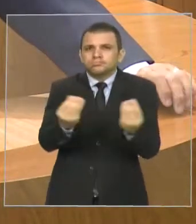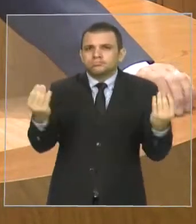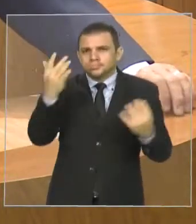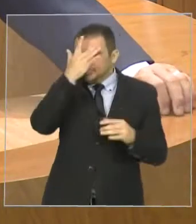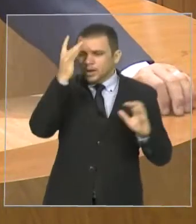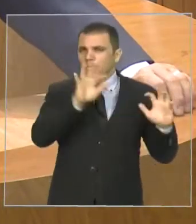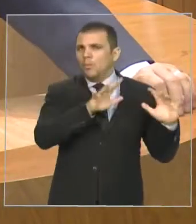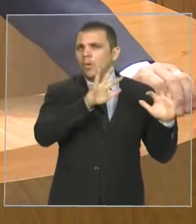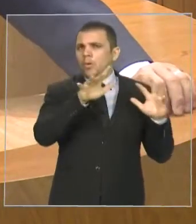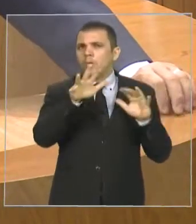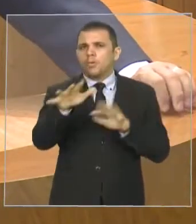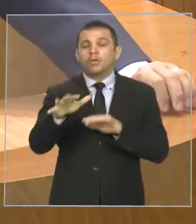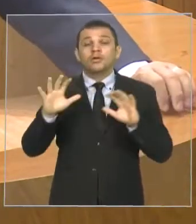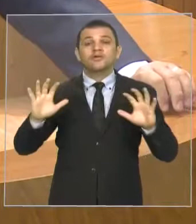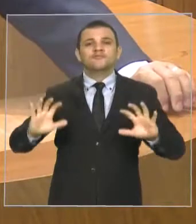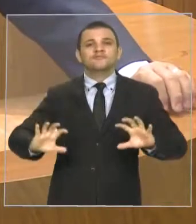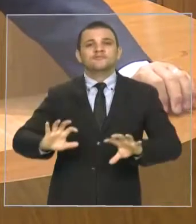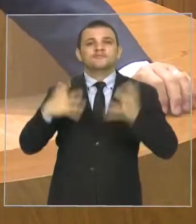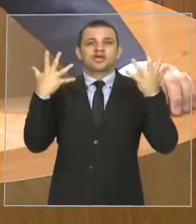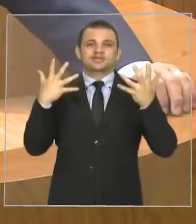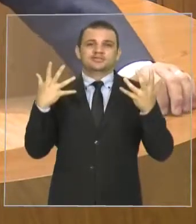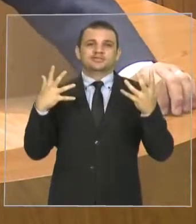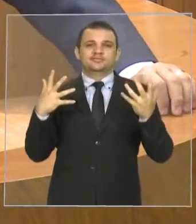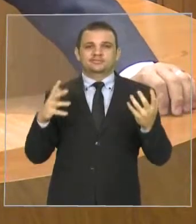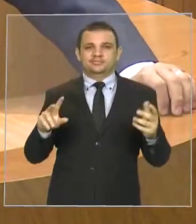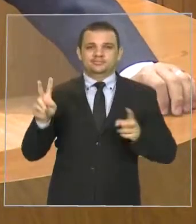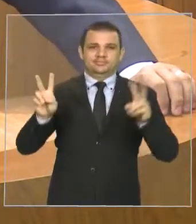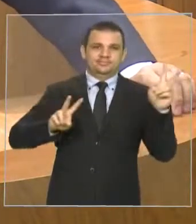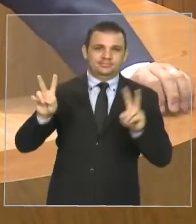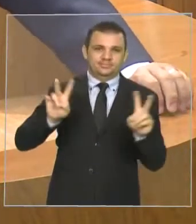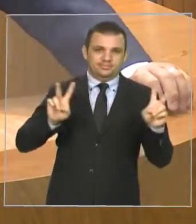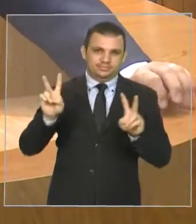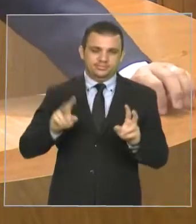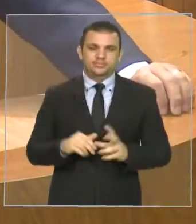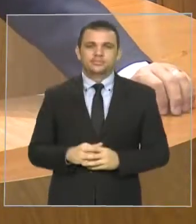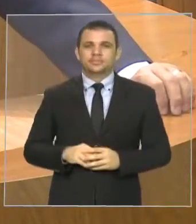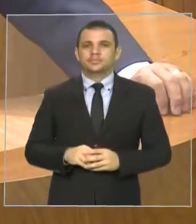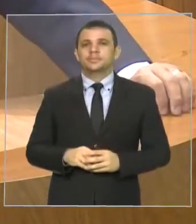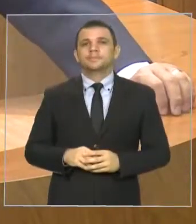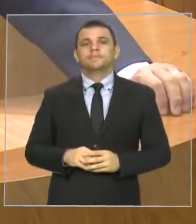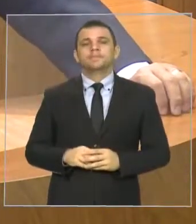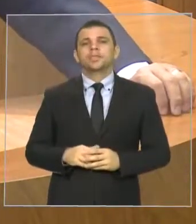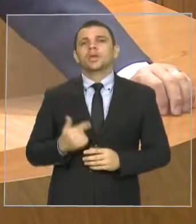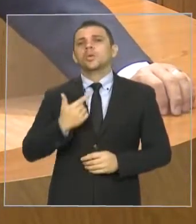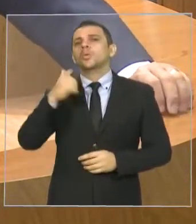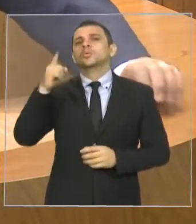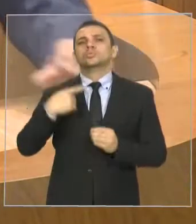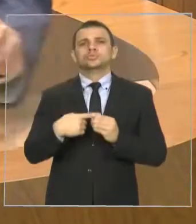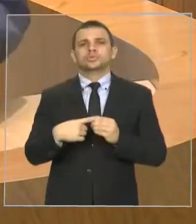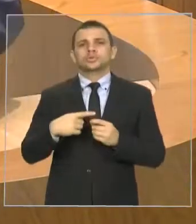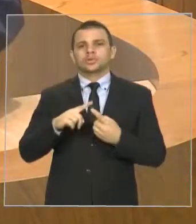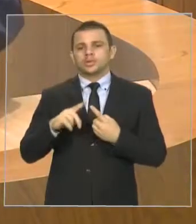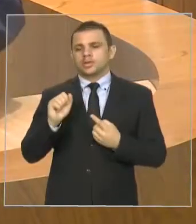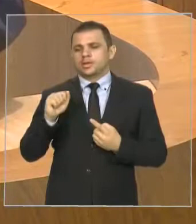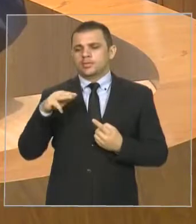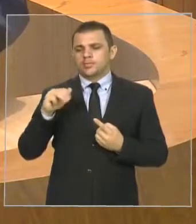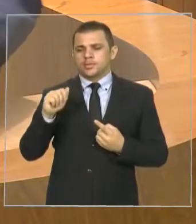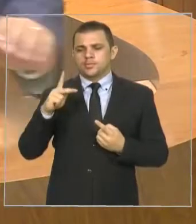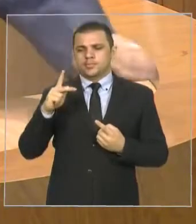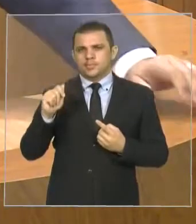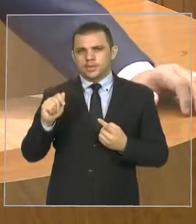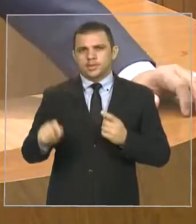festejando o período carnavalesco não estive mais em amapá turiaçú e domingos mas vê